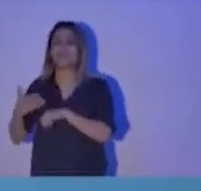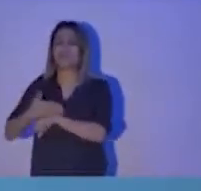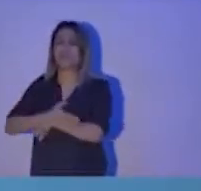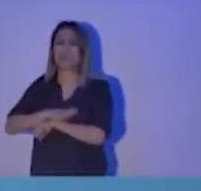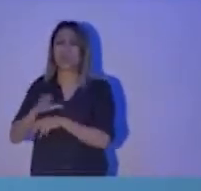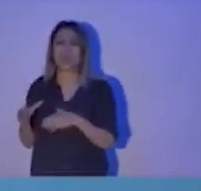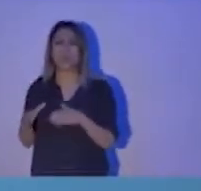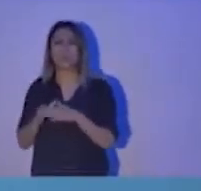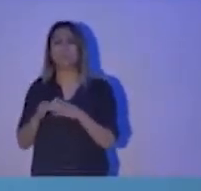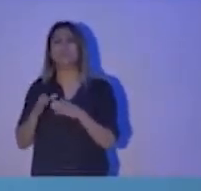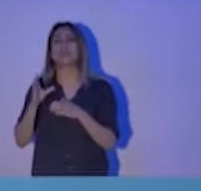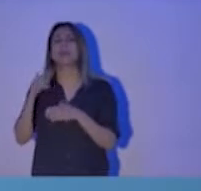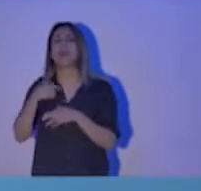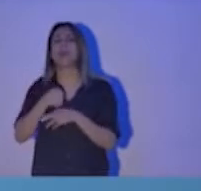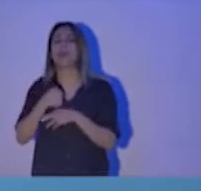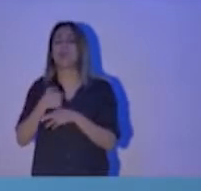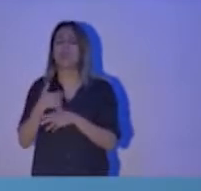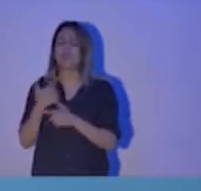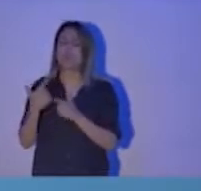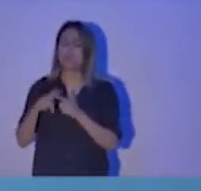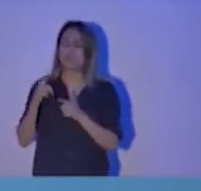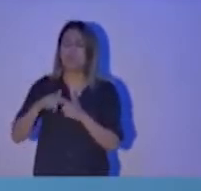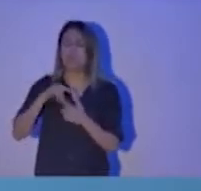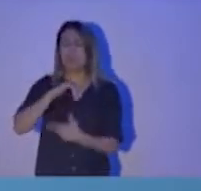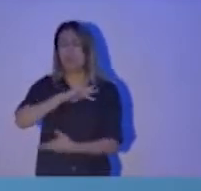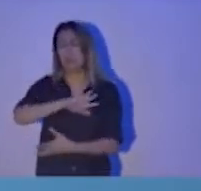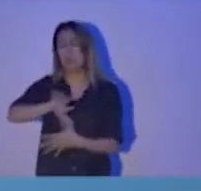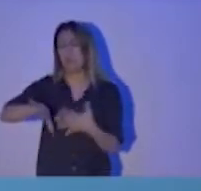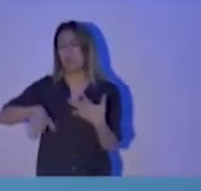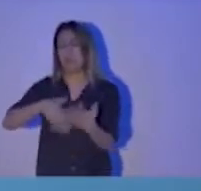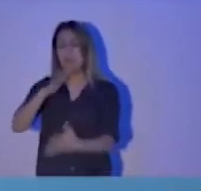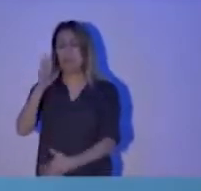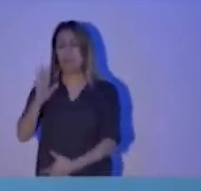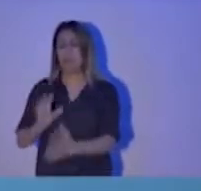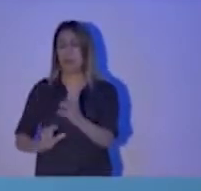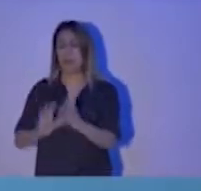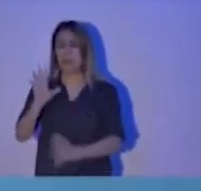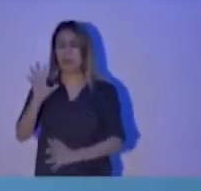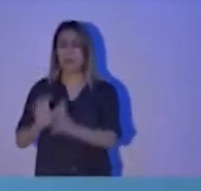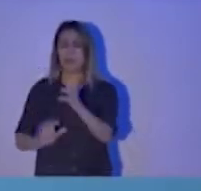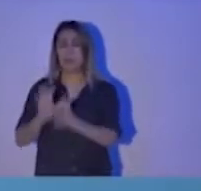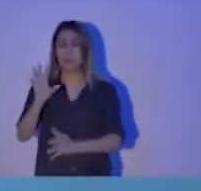meio de uma fumaça? Né? De um debate que eu sei que não é o caminho?